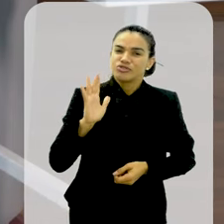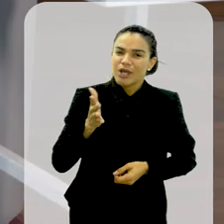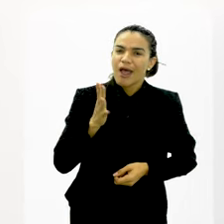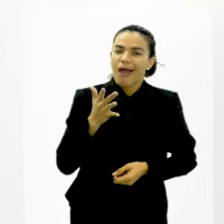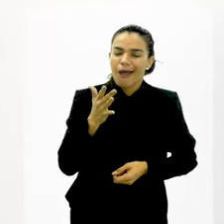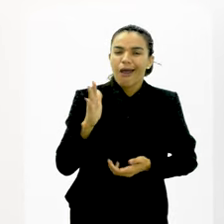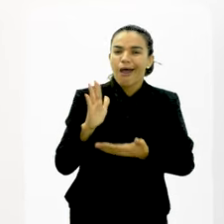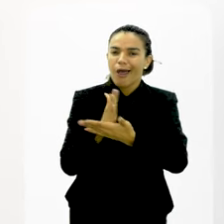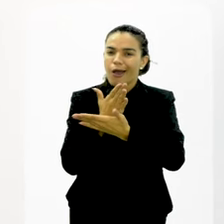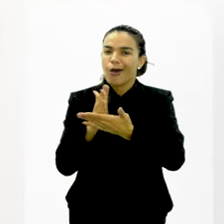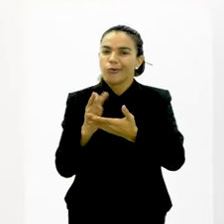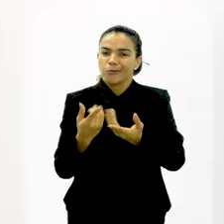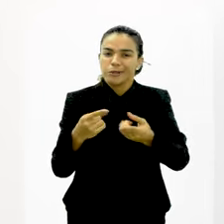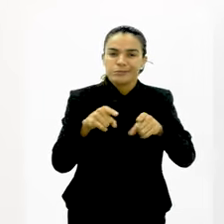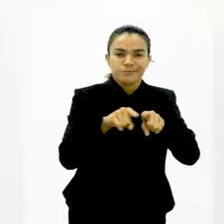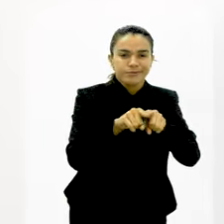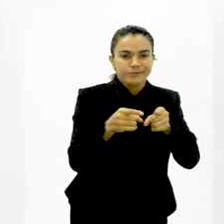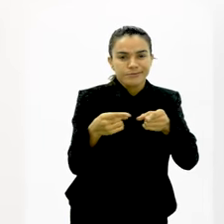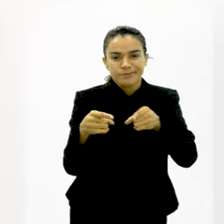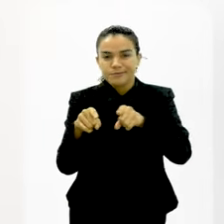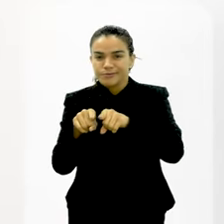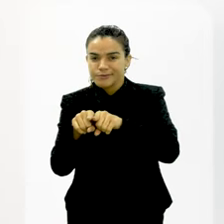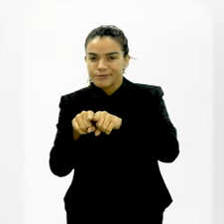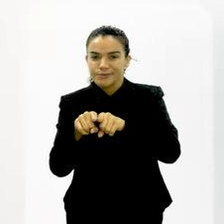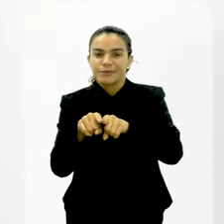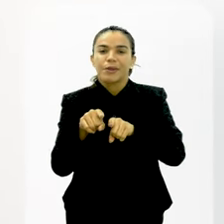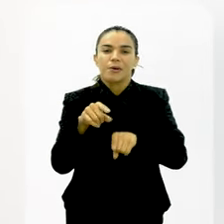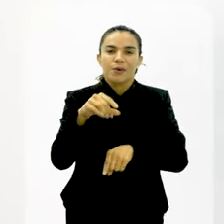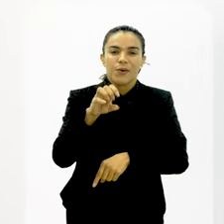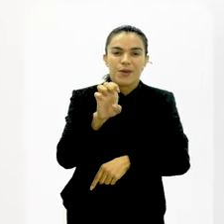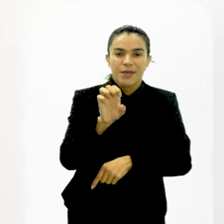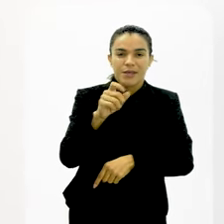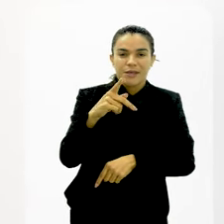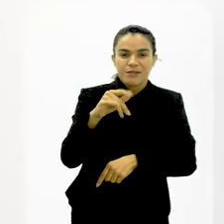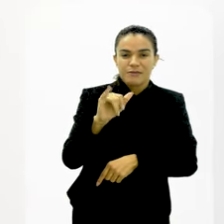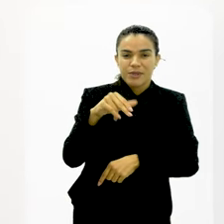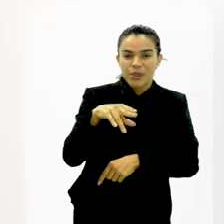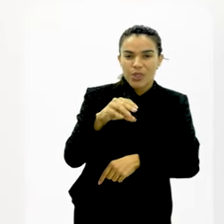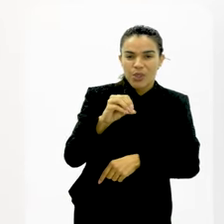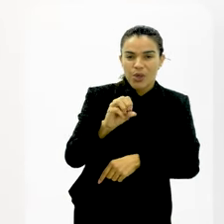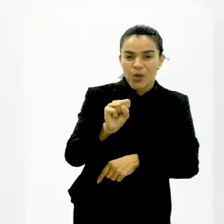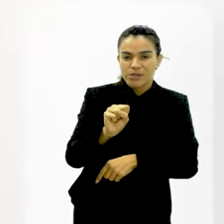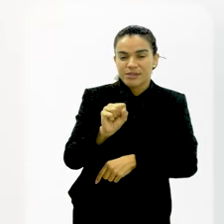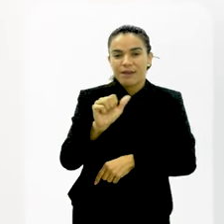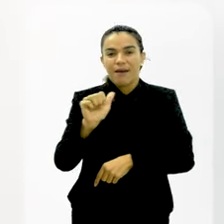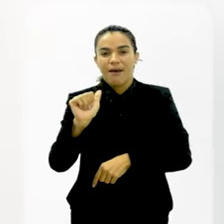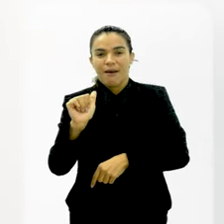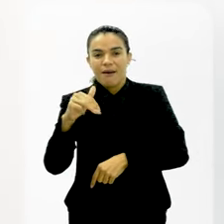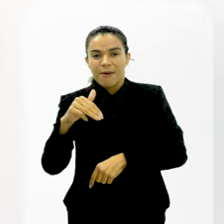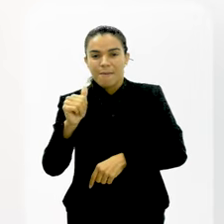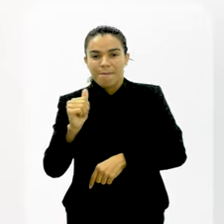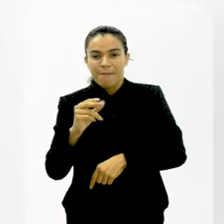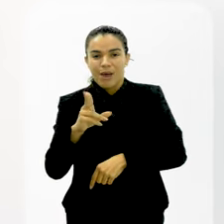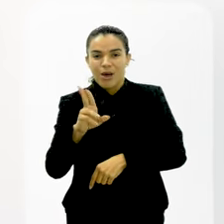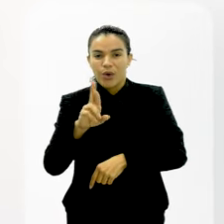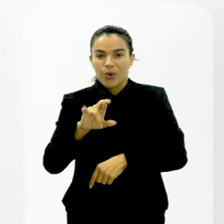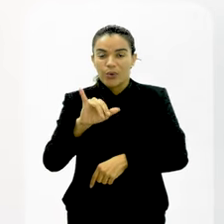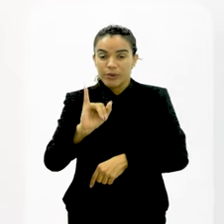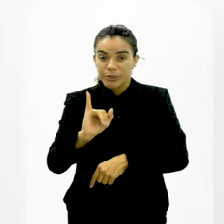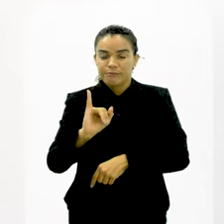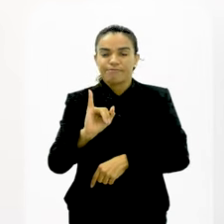Eu já tinha feito algumas parcerias antes, né, inclusive com o Chico Espinosa, com a Mauri. O trabalho